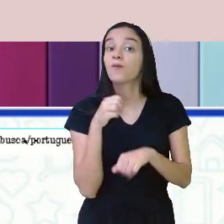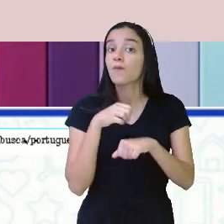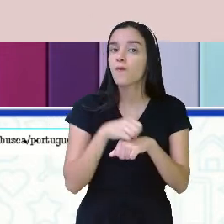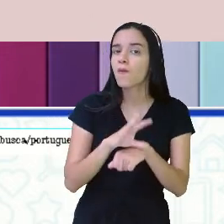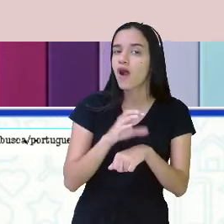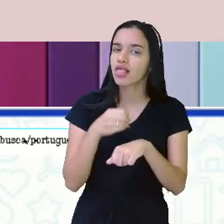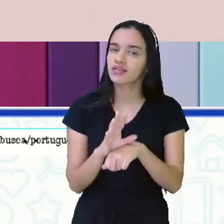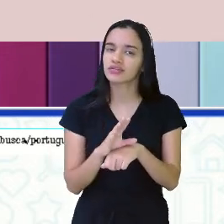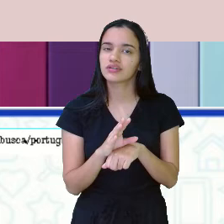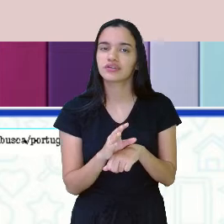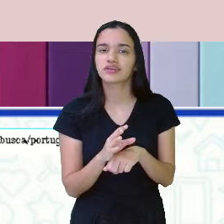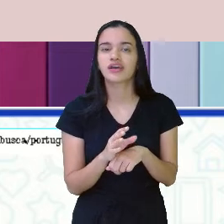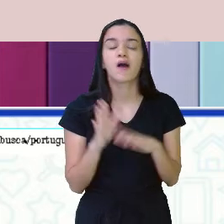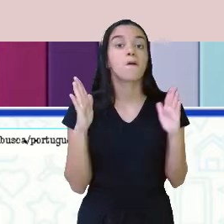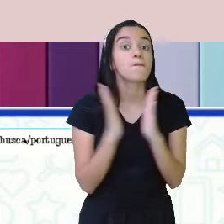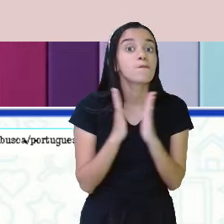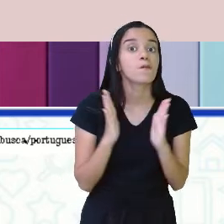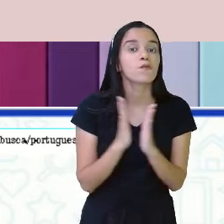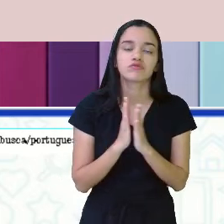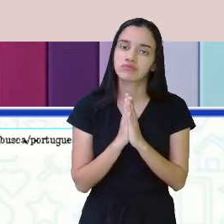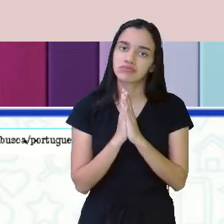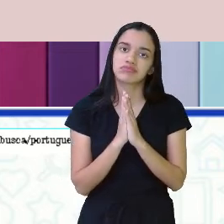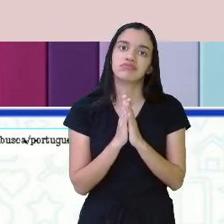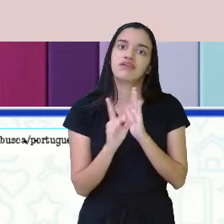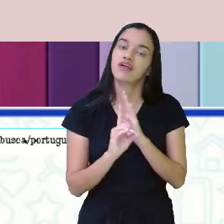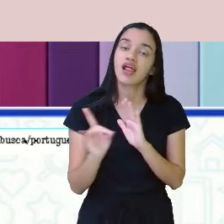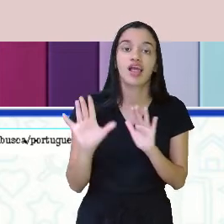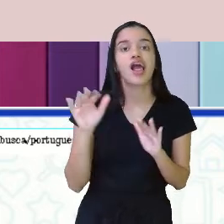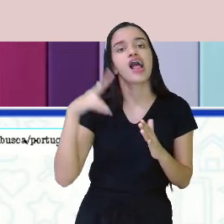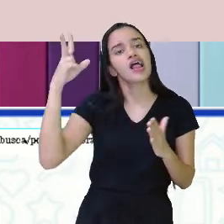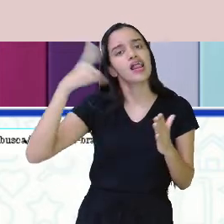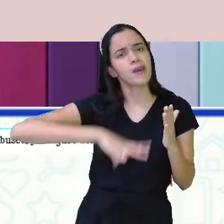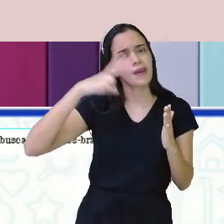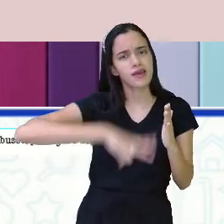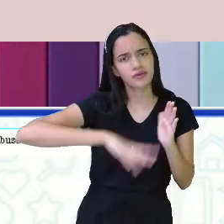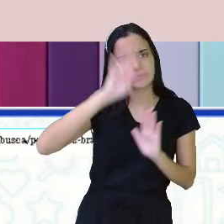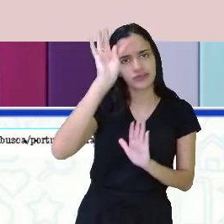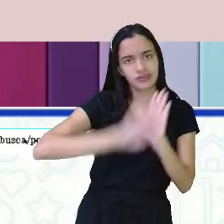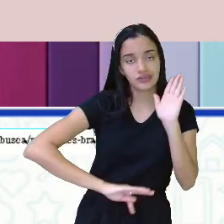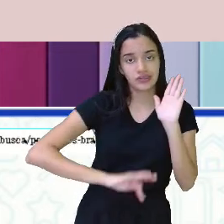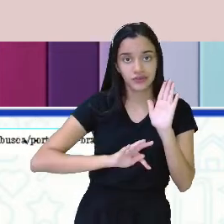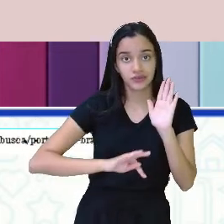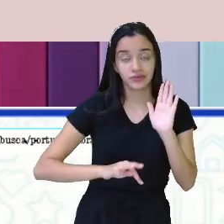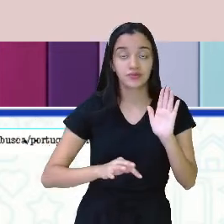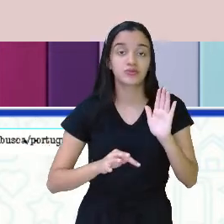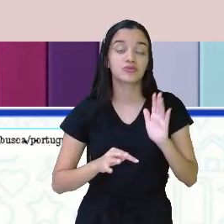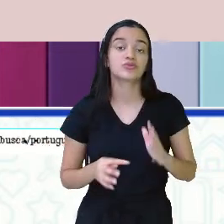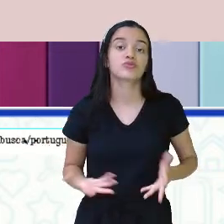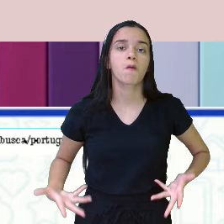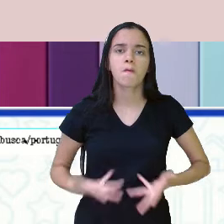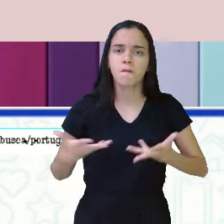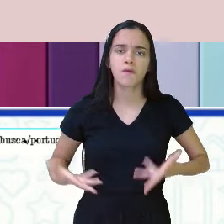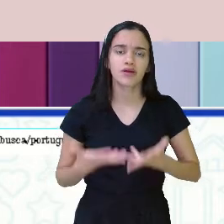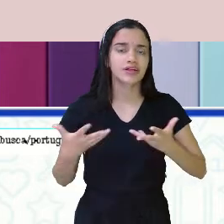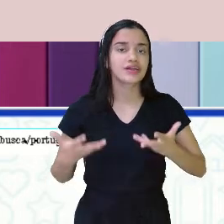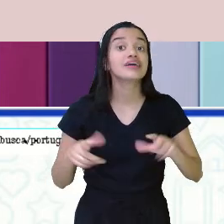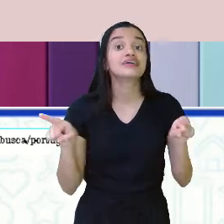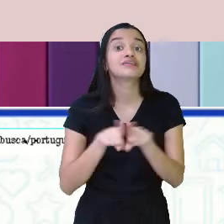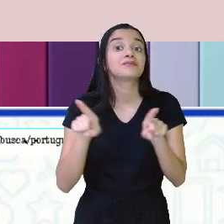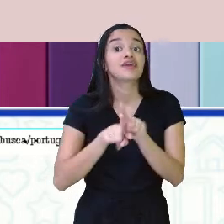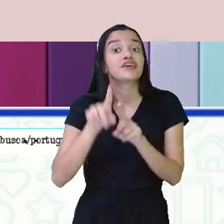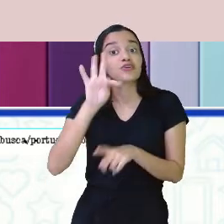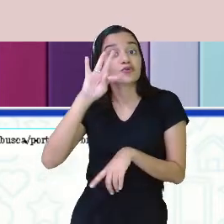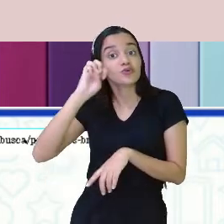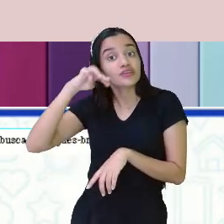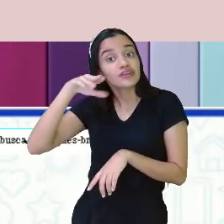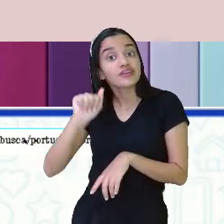dou, pelo amor de Deus, leiam os textos motivadores, leiam o tema, porque